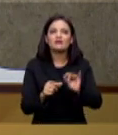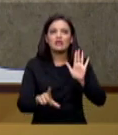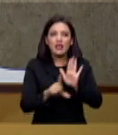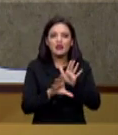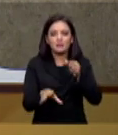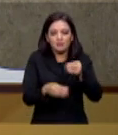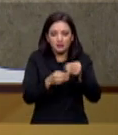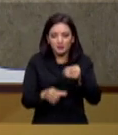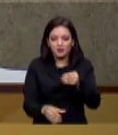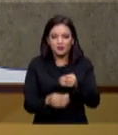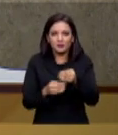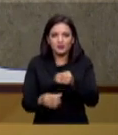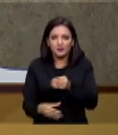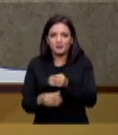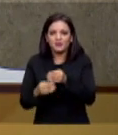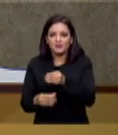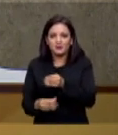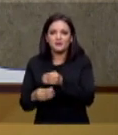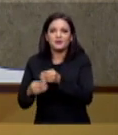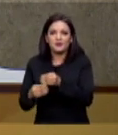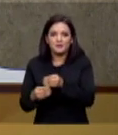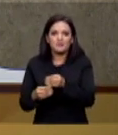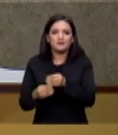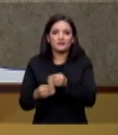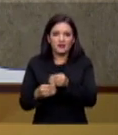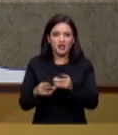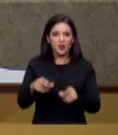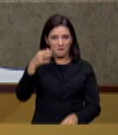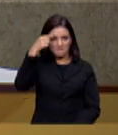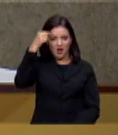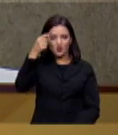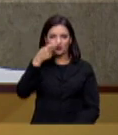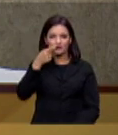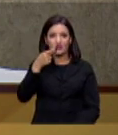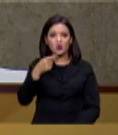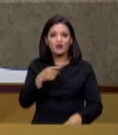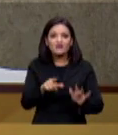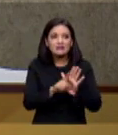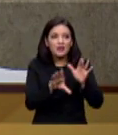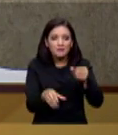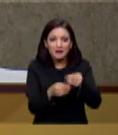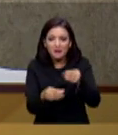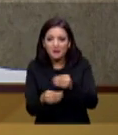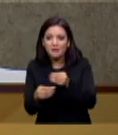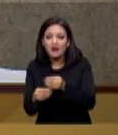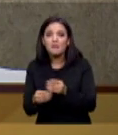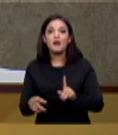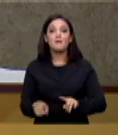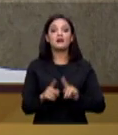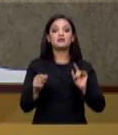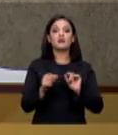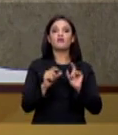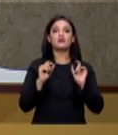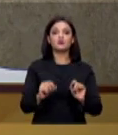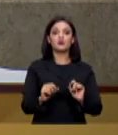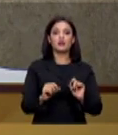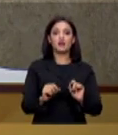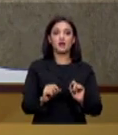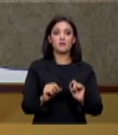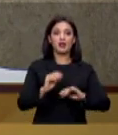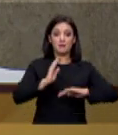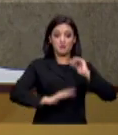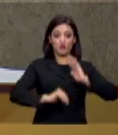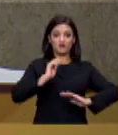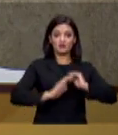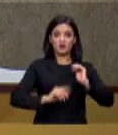que o ministro Barroso destacou, editando normas para preencher cargos públicos técnicos e permanentes no